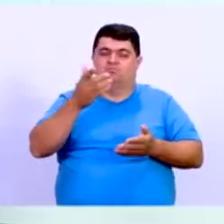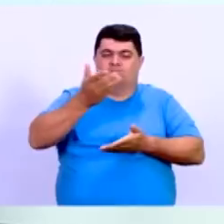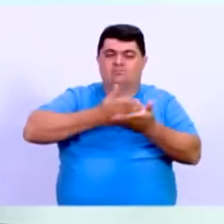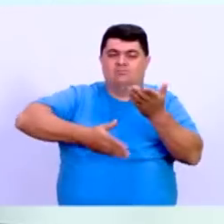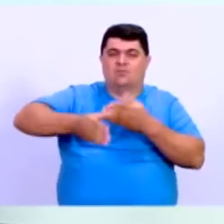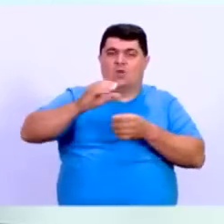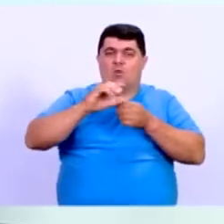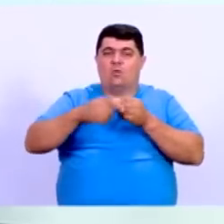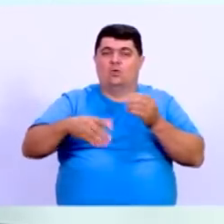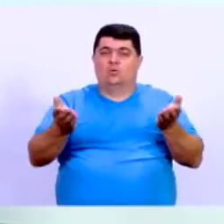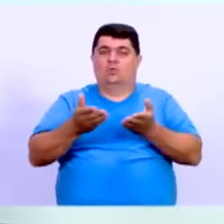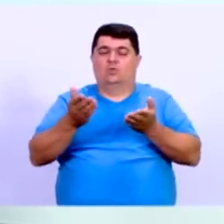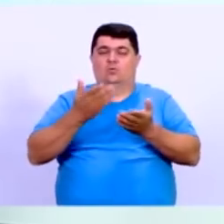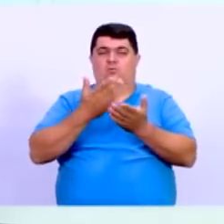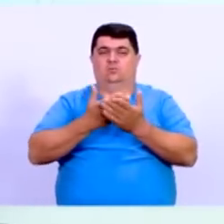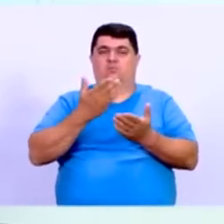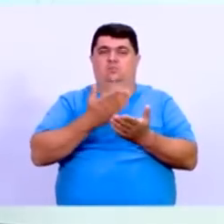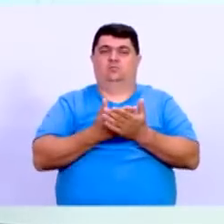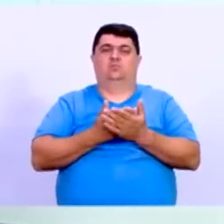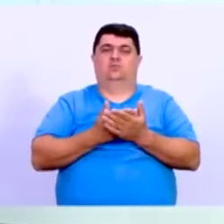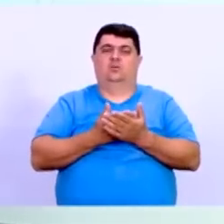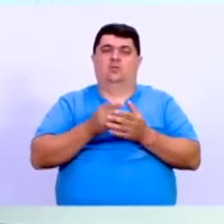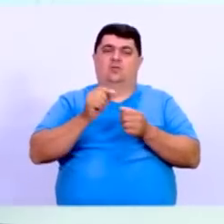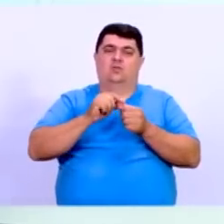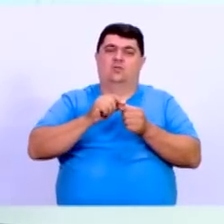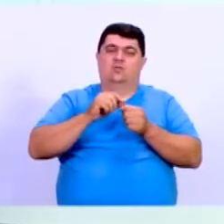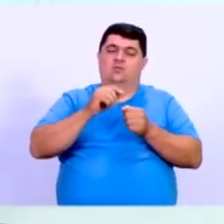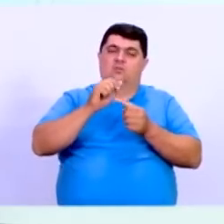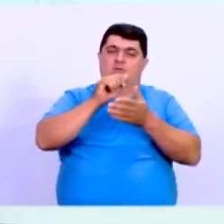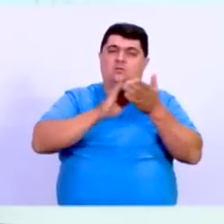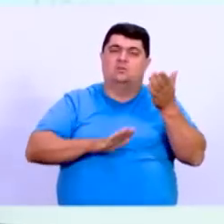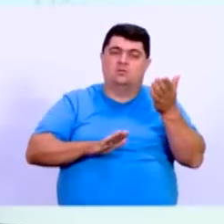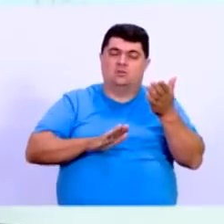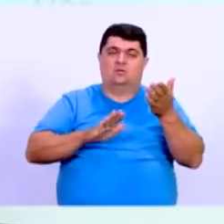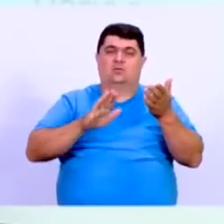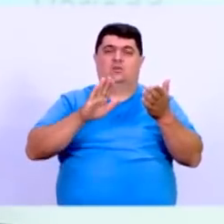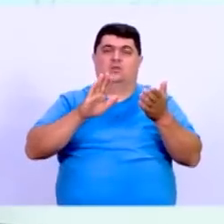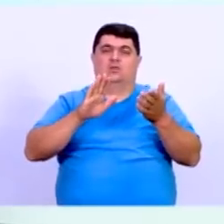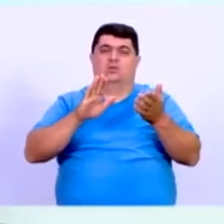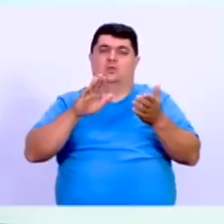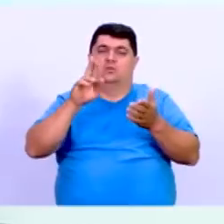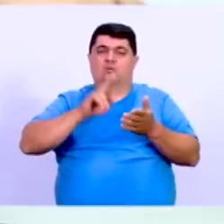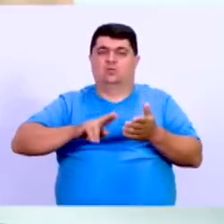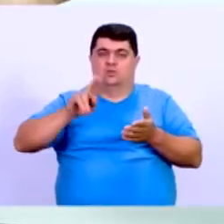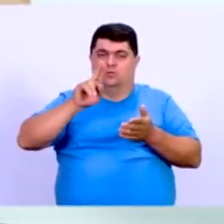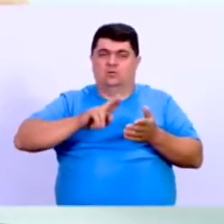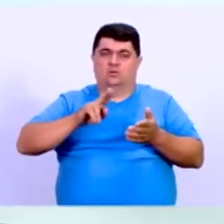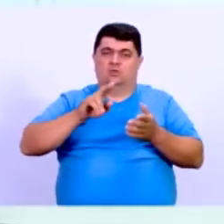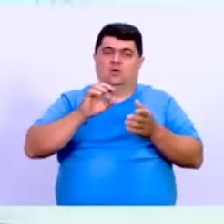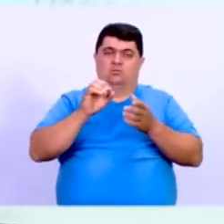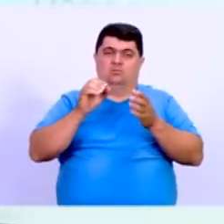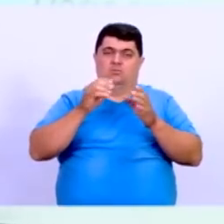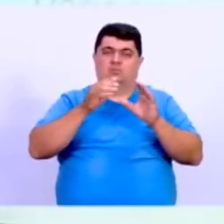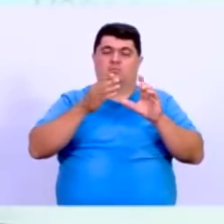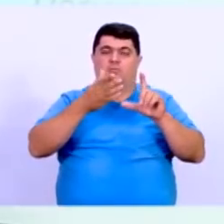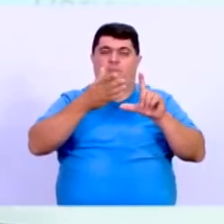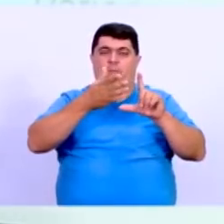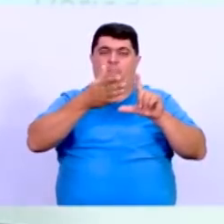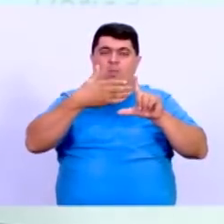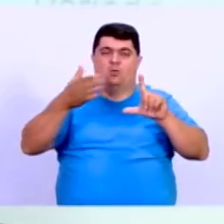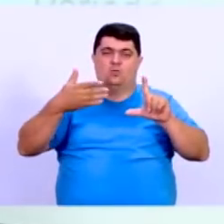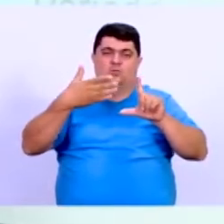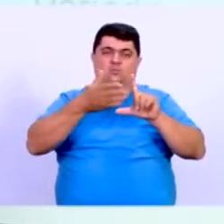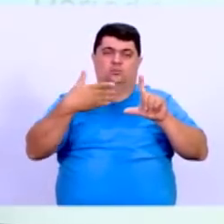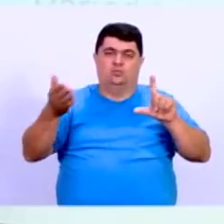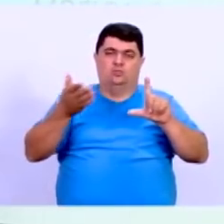abordamos hoje, tudo bem? Para fazer essa atividade aí de forma tranquila, você vai utilizar aí os recursos desse slide e